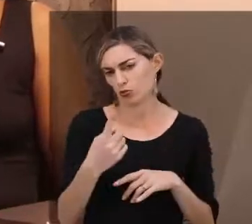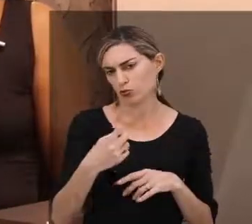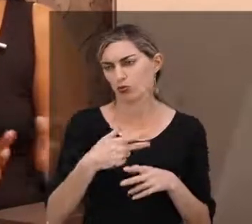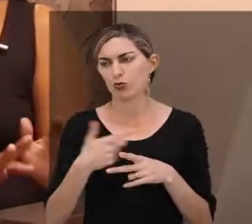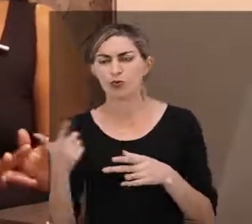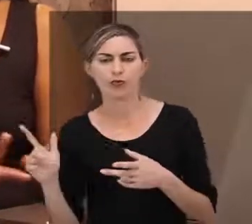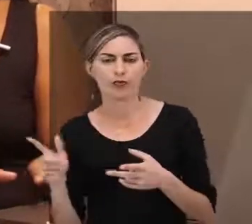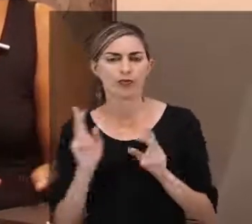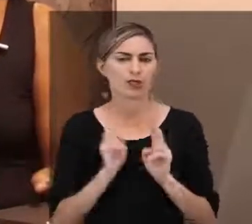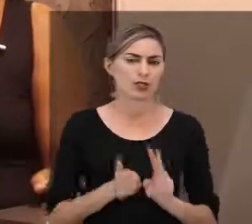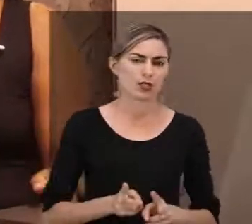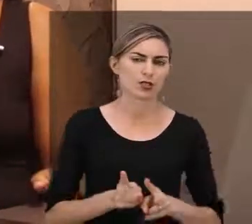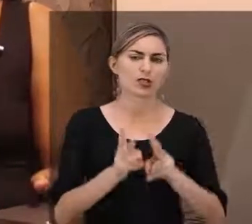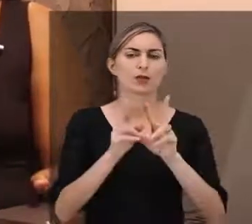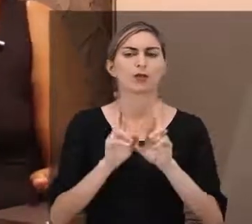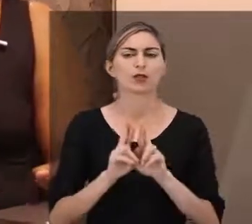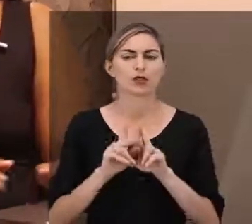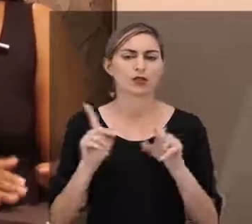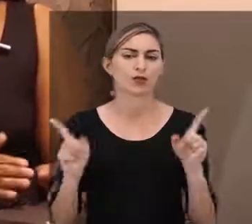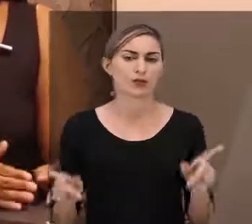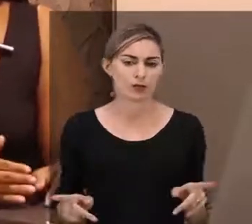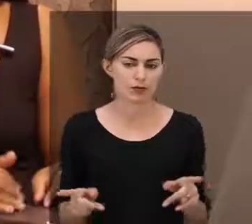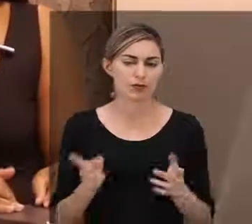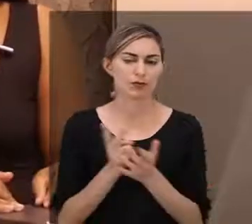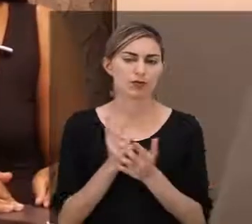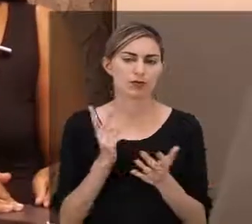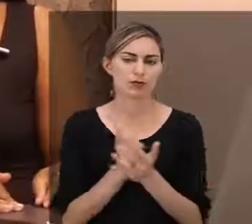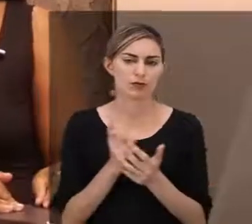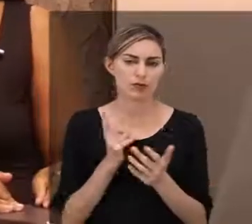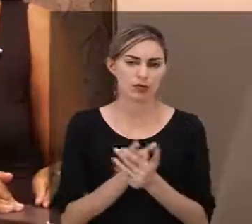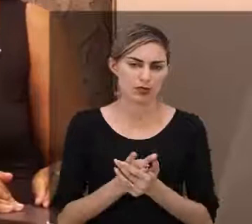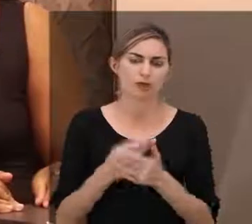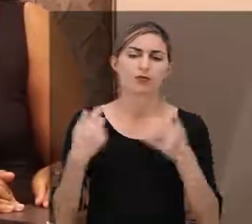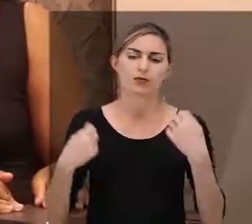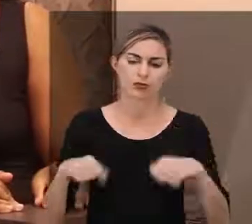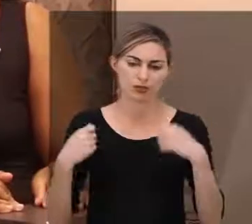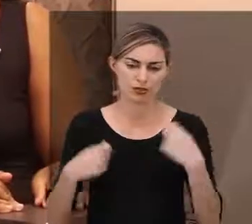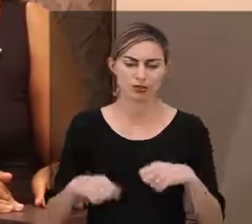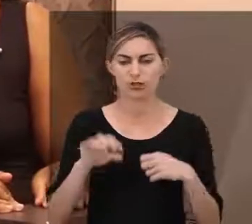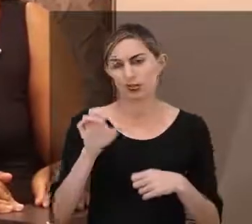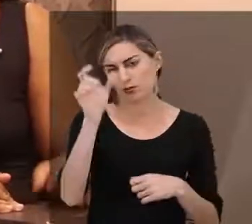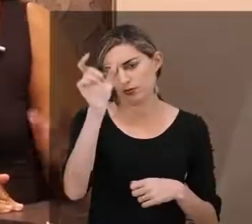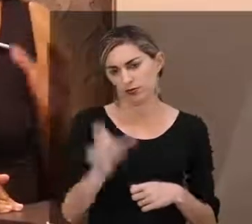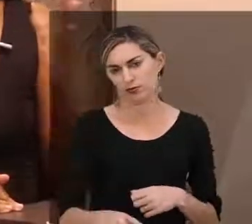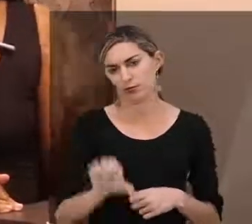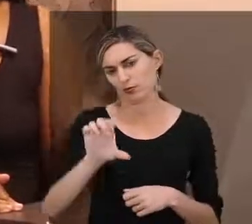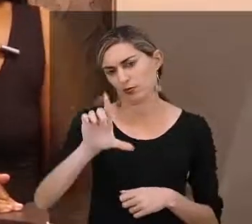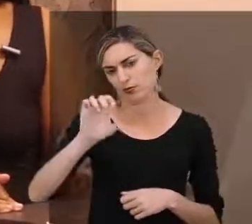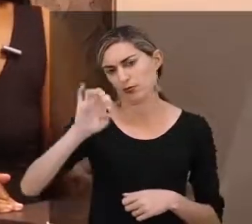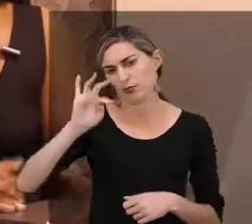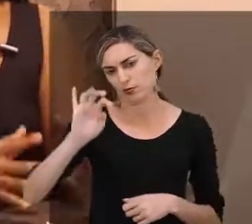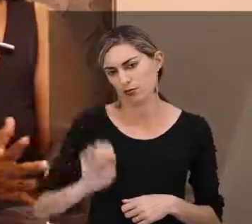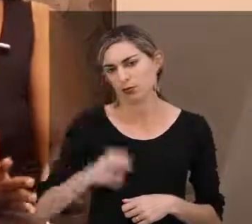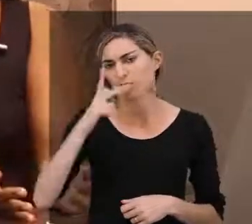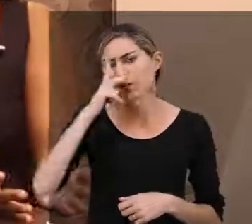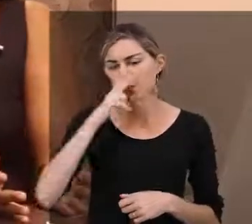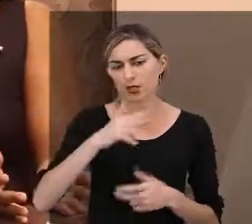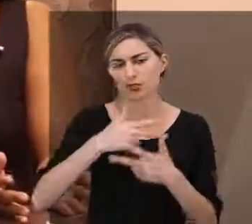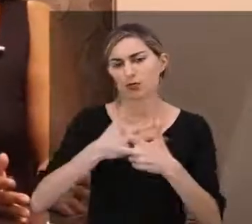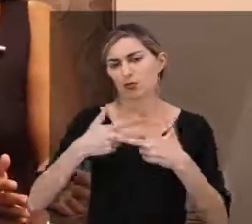outro sempre vai ter diferença e sempre a gente vai estar atendendo a necessidade do cliente, né? A mesma coisa,